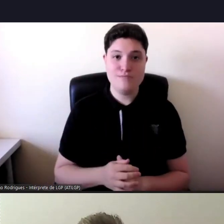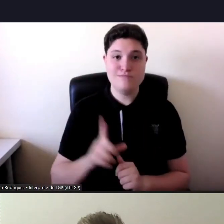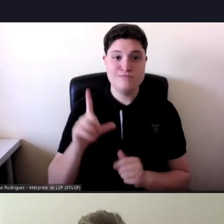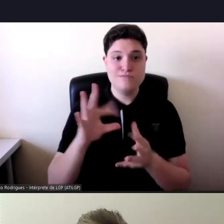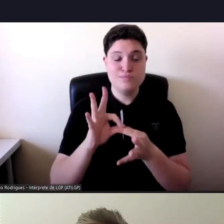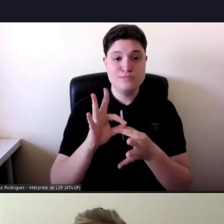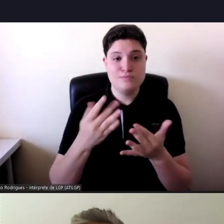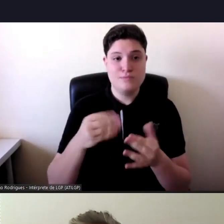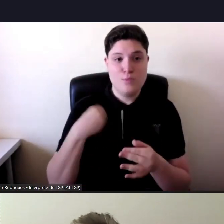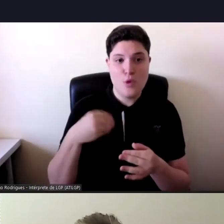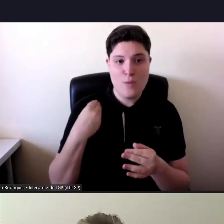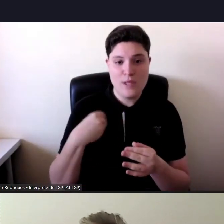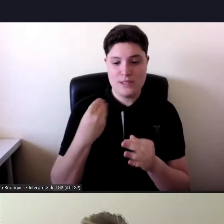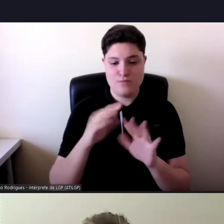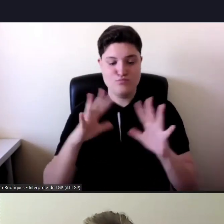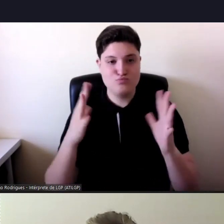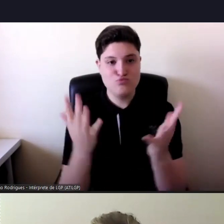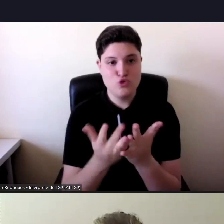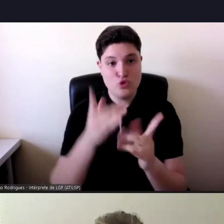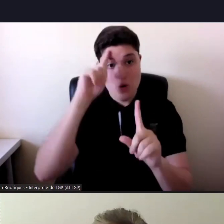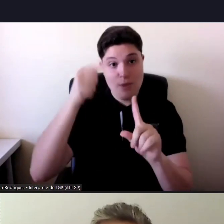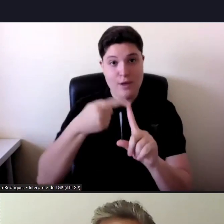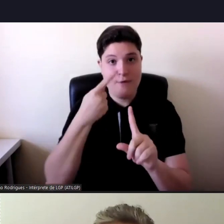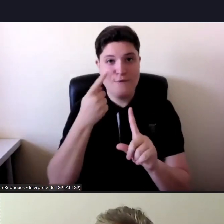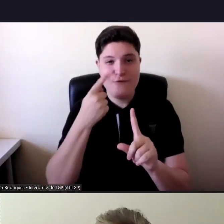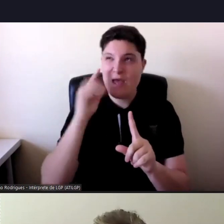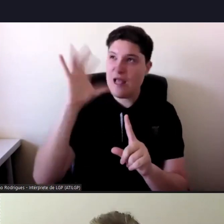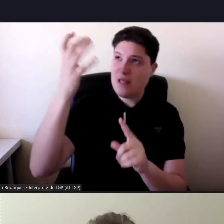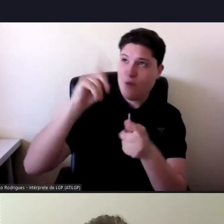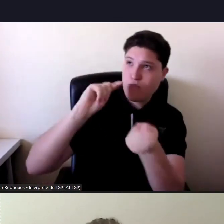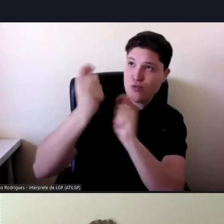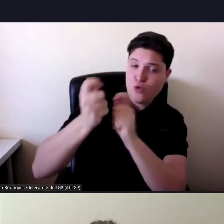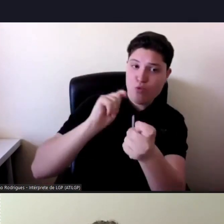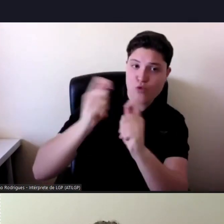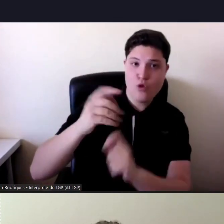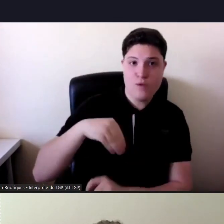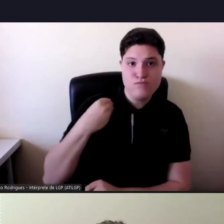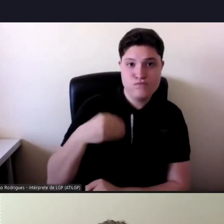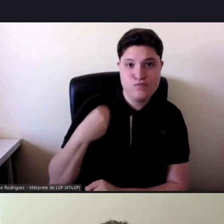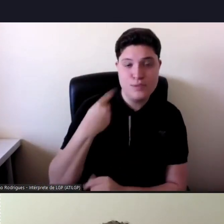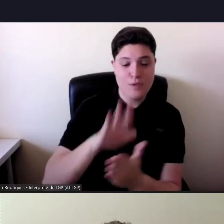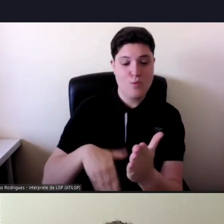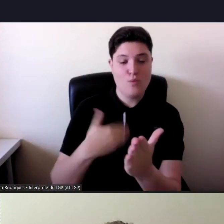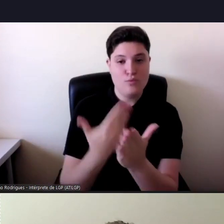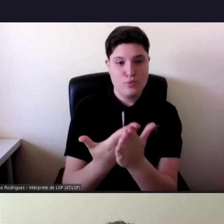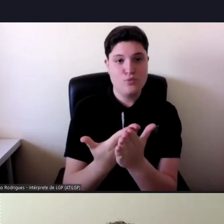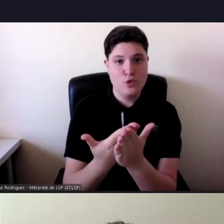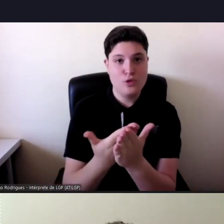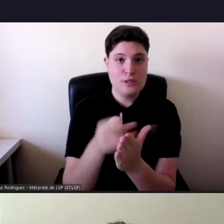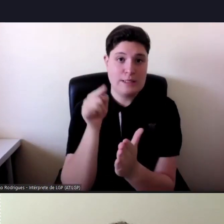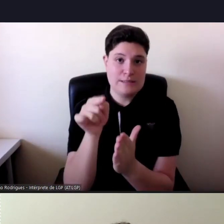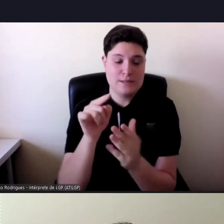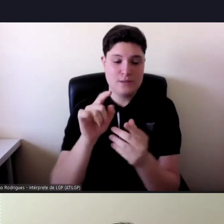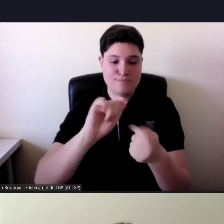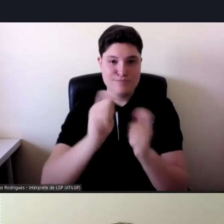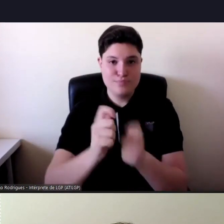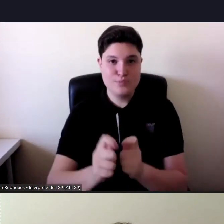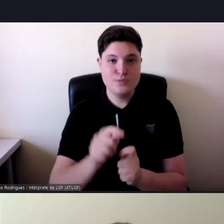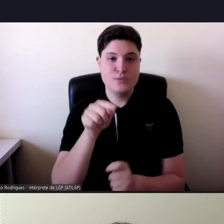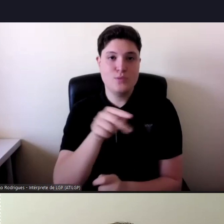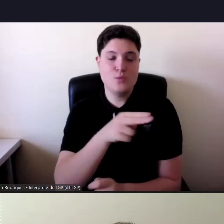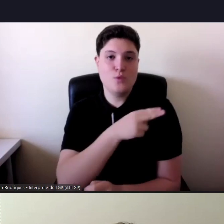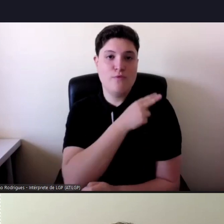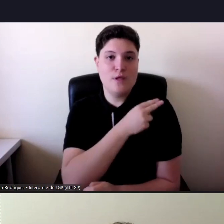comum da humanidade às alterações climáticas versus a proposta inicial de herança comum da humanidade, na Faculdade de Direito da Universidade do